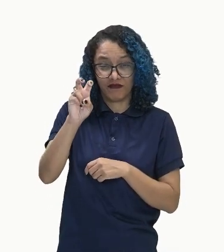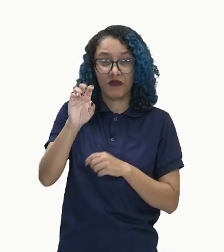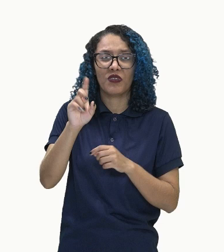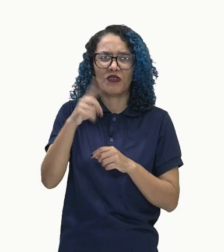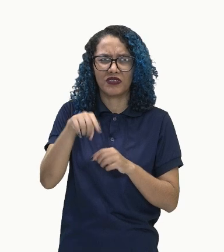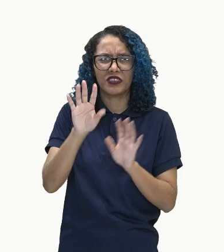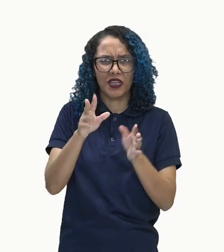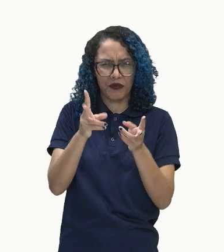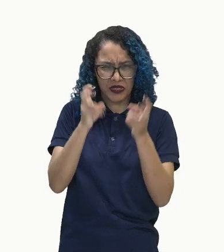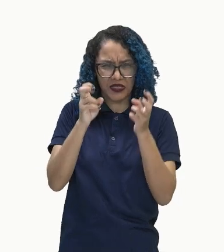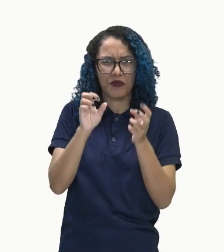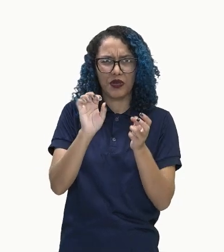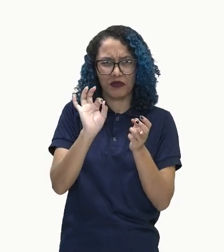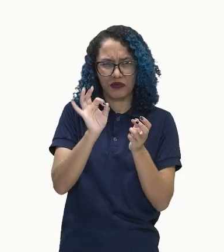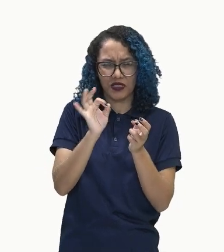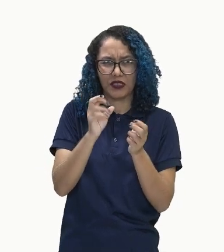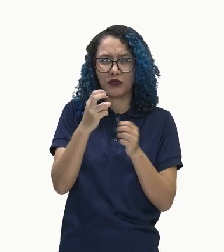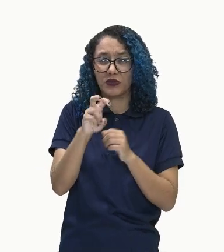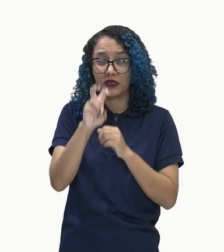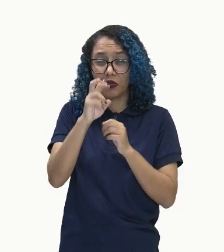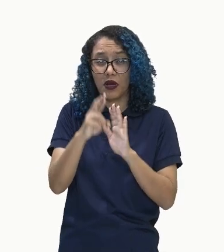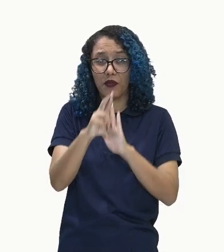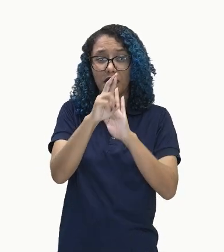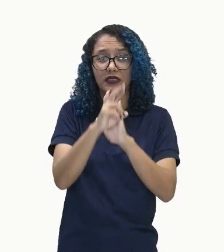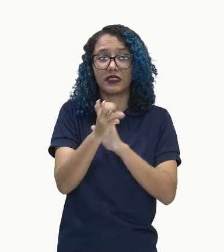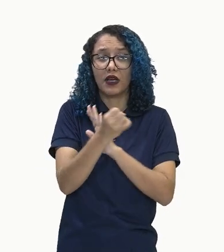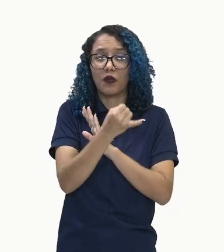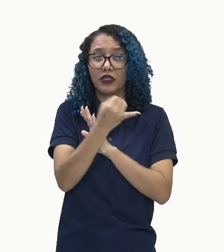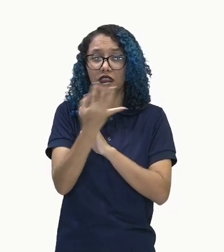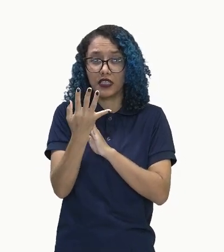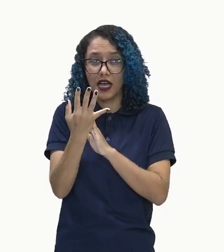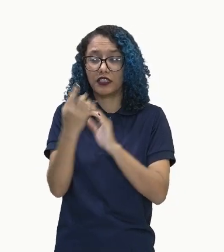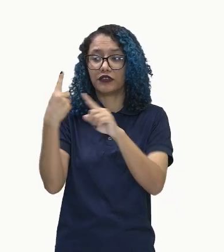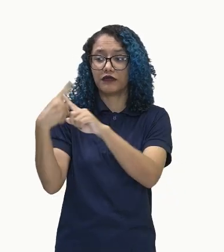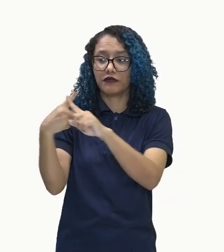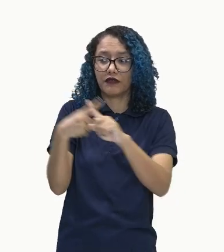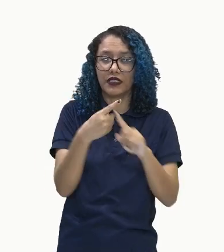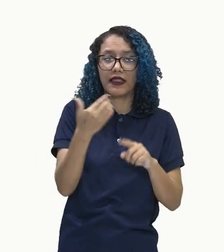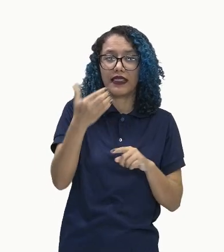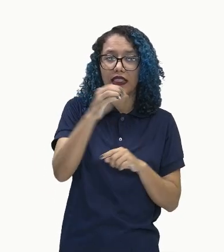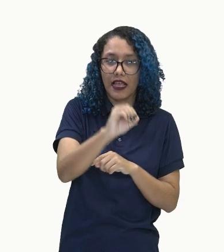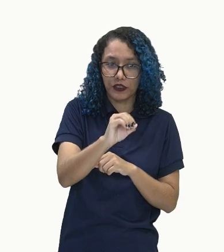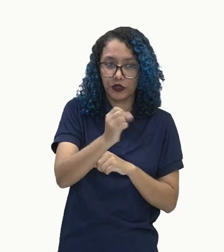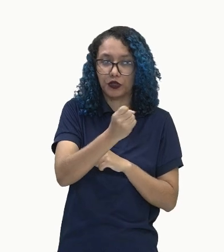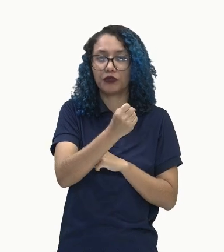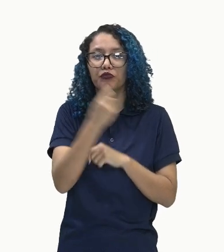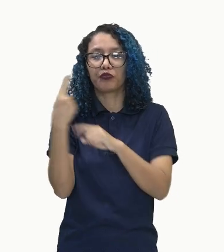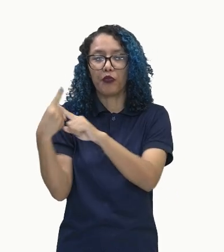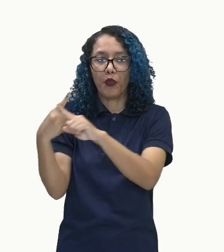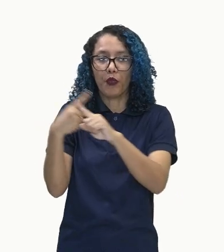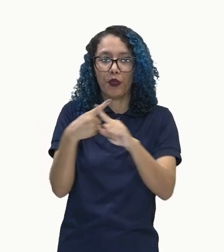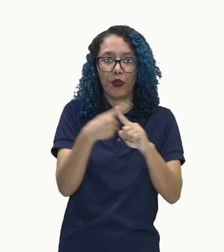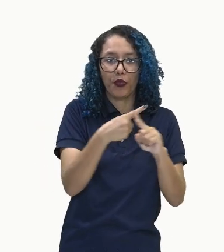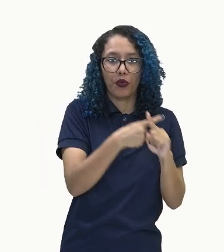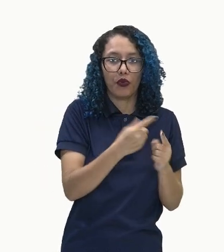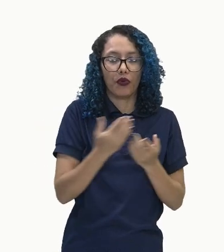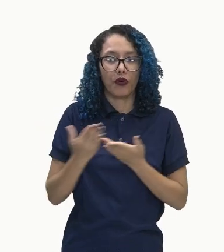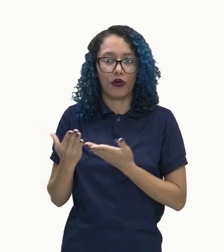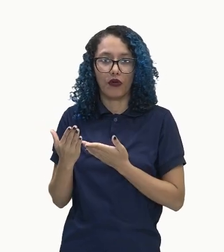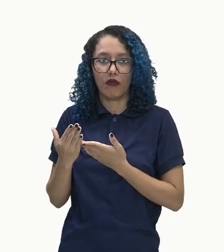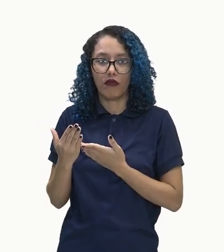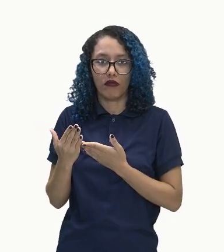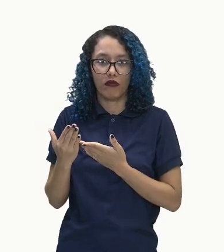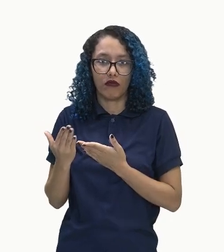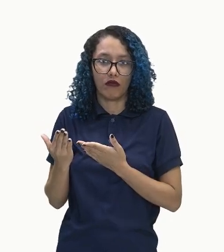5 indica quantas vezes o 10 é multiplicado, então, na verdade, nós temos aqui 10 vezes 10 vezes 10